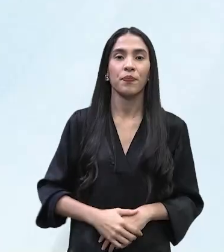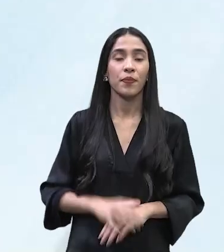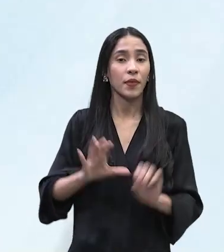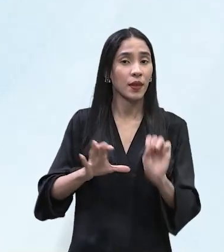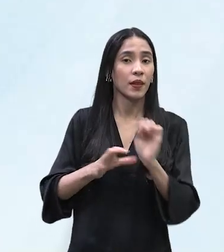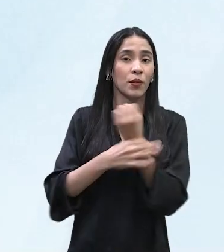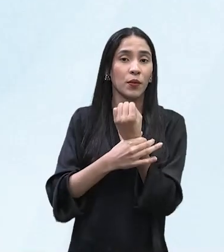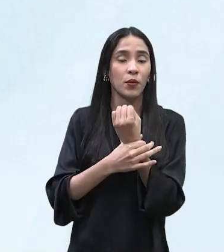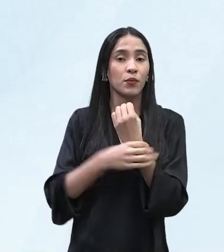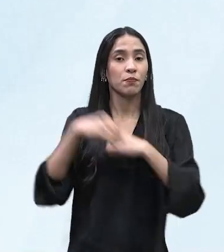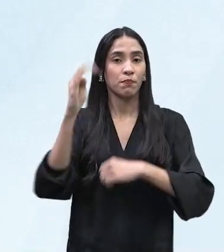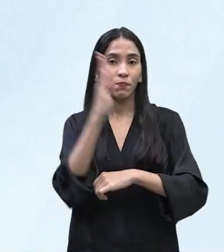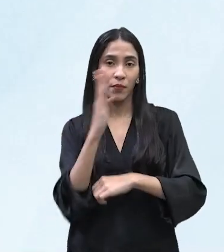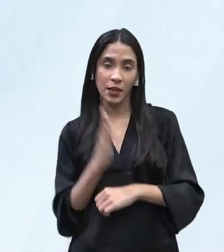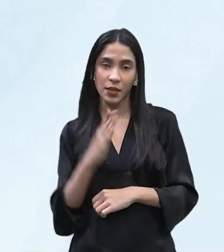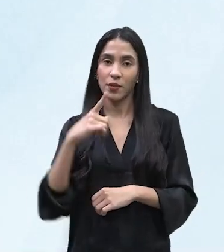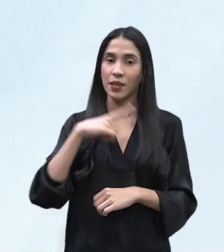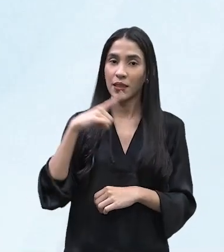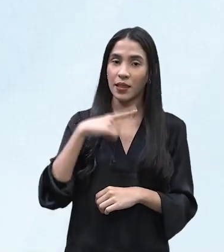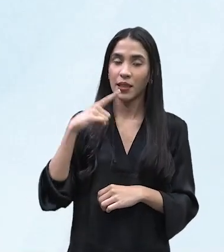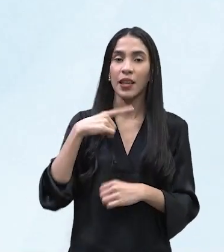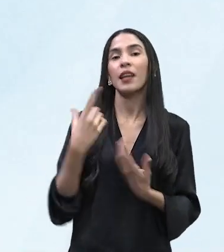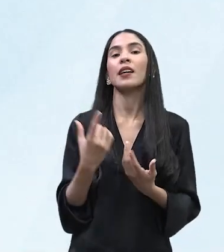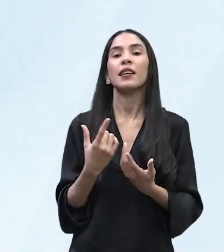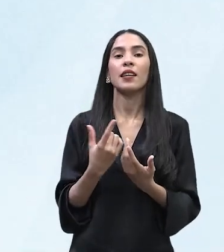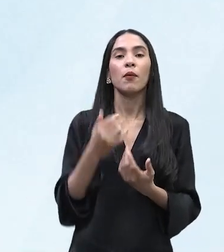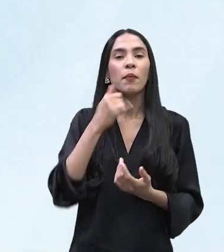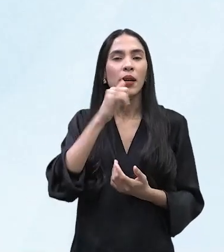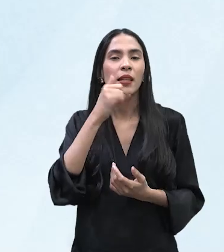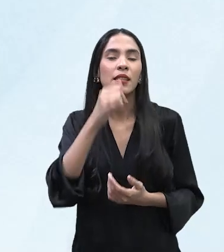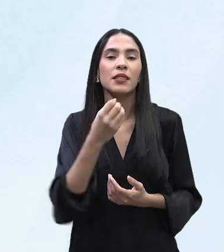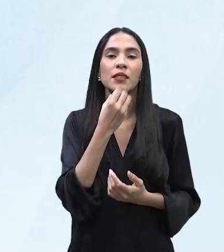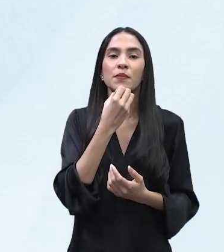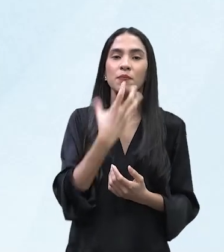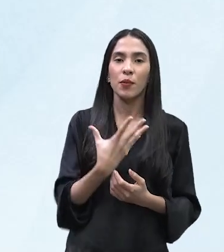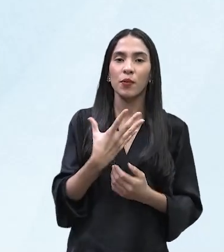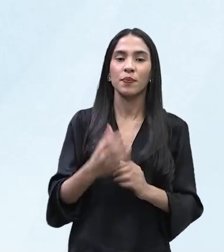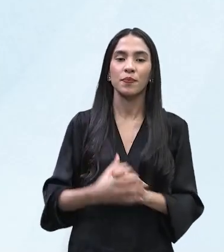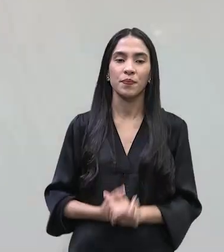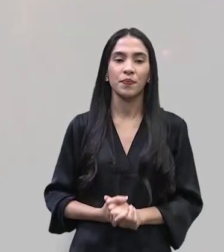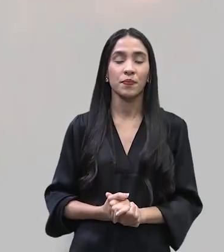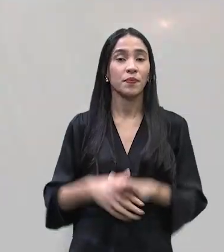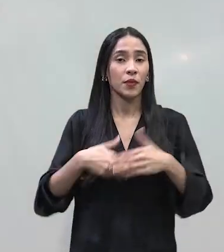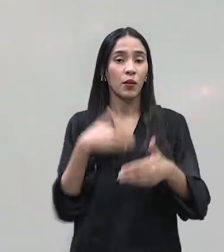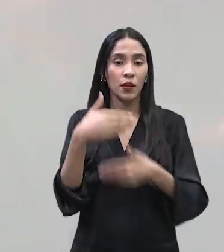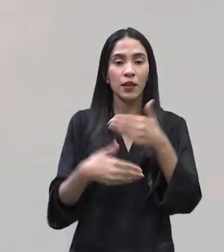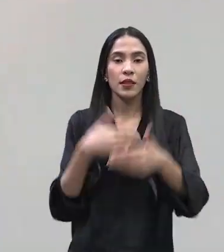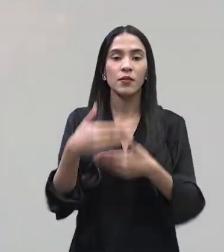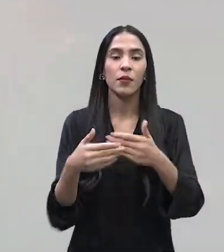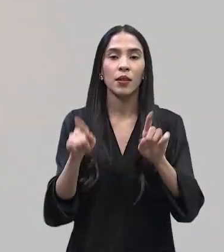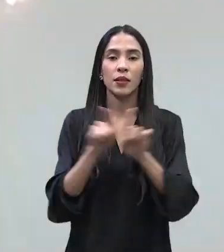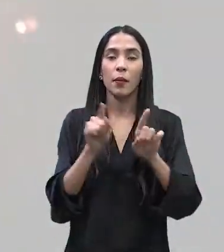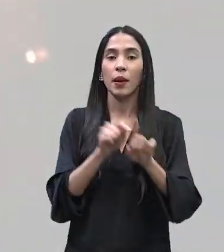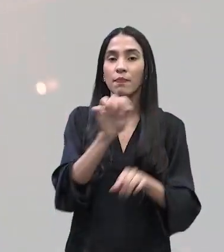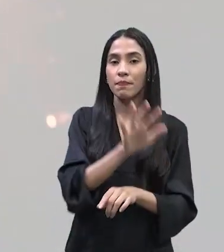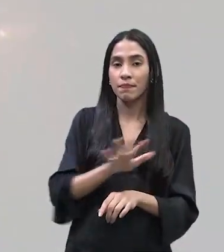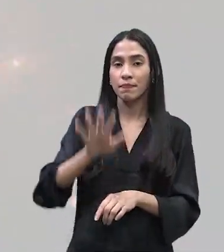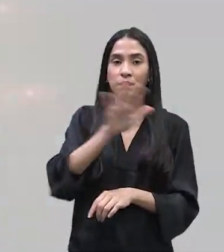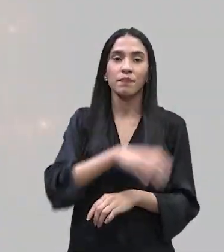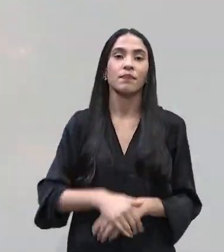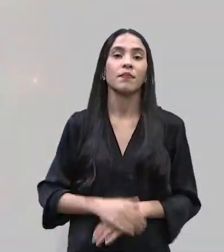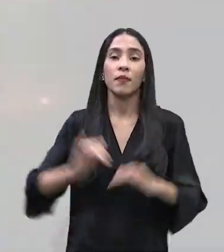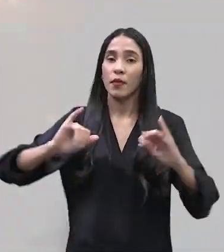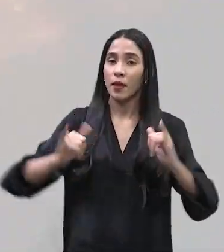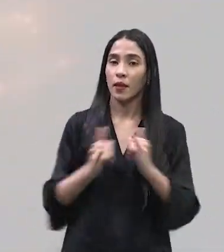vantagem, garantindo que o Brasil tenha um suprimento estável de eletricidade. Para o desenvolvimento